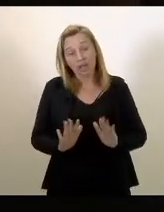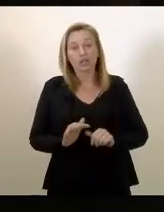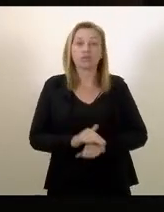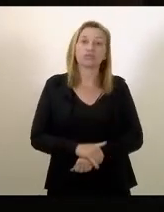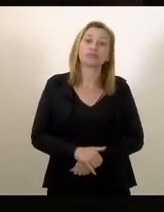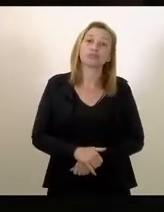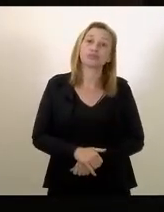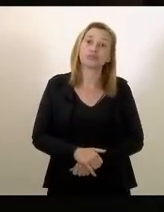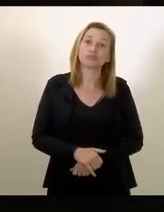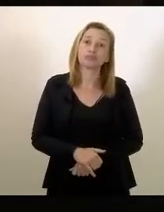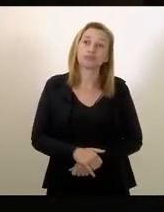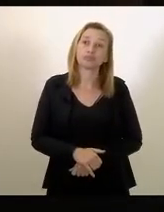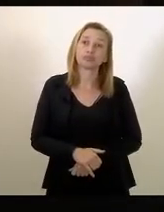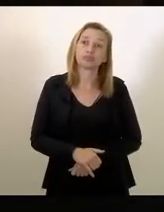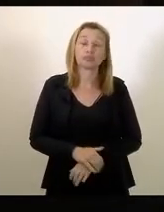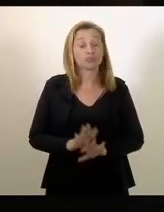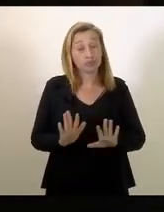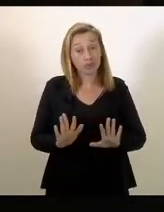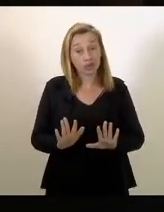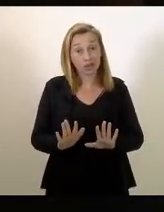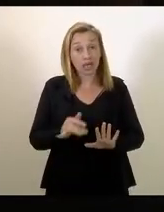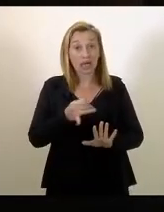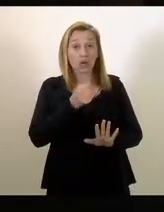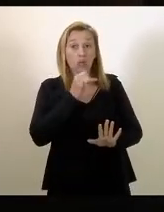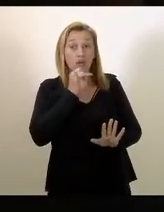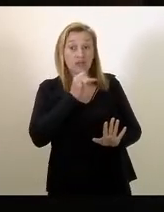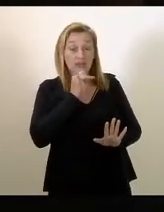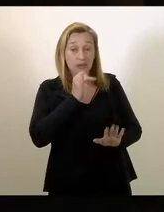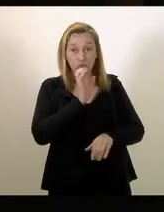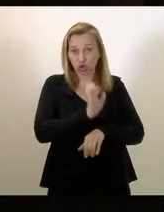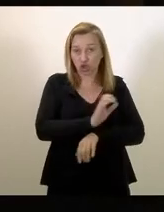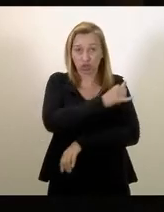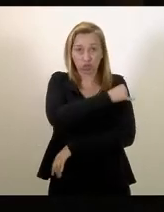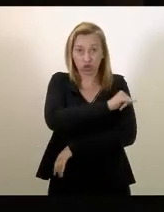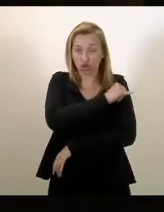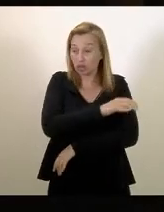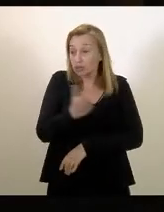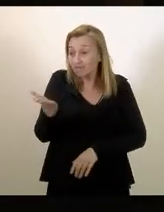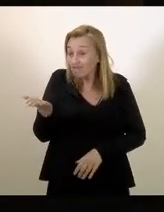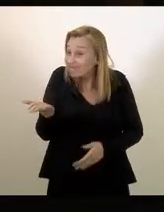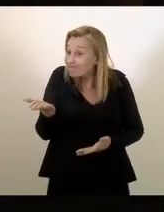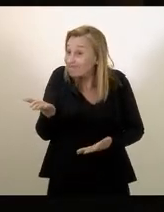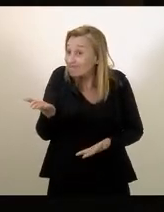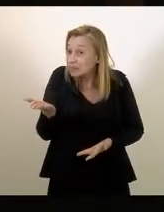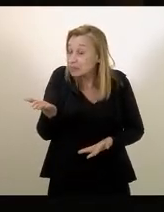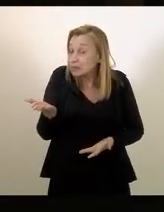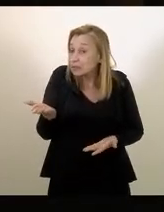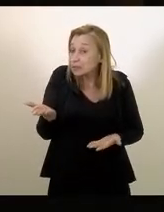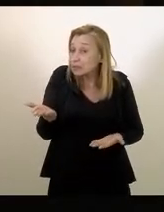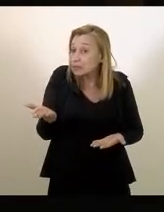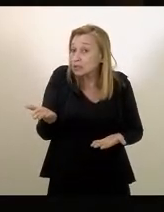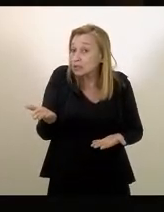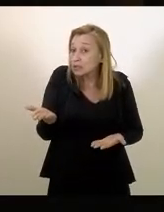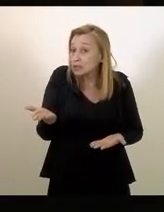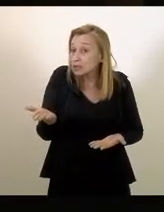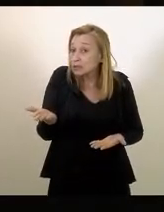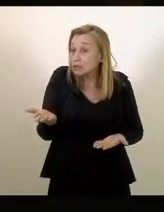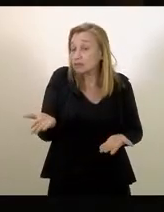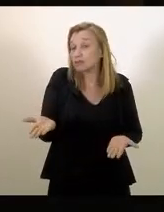pegando o exemplo do estado do Rio de Janeiro não está